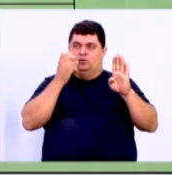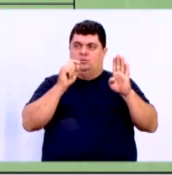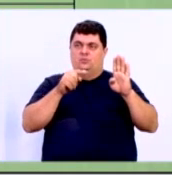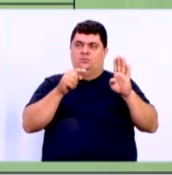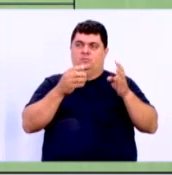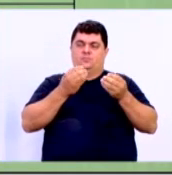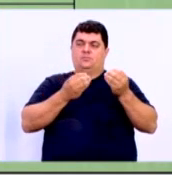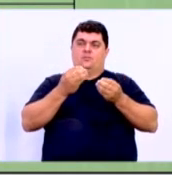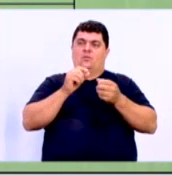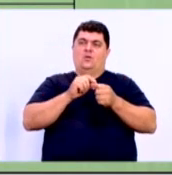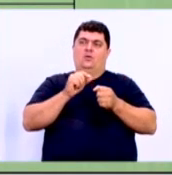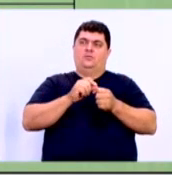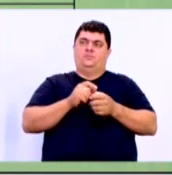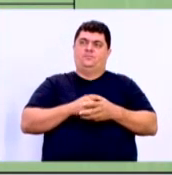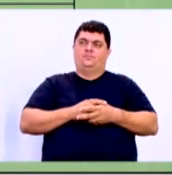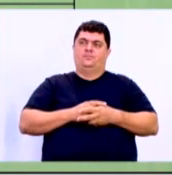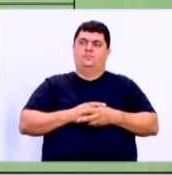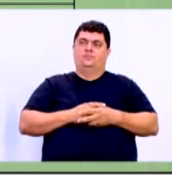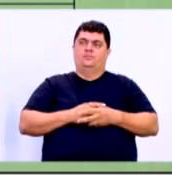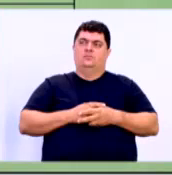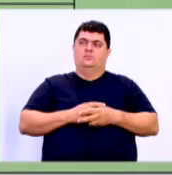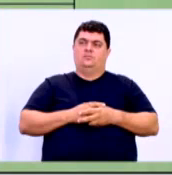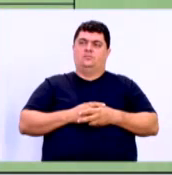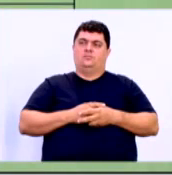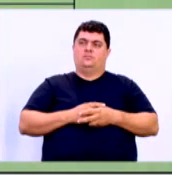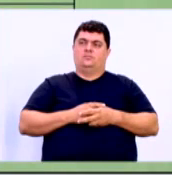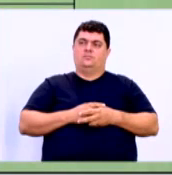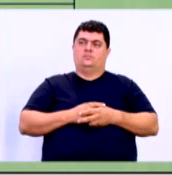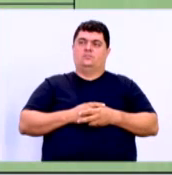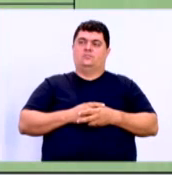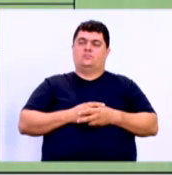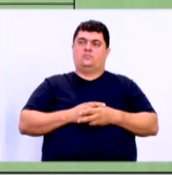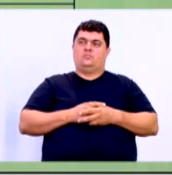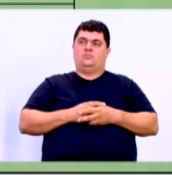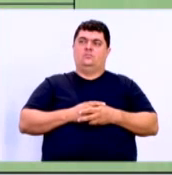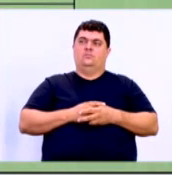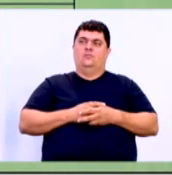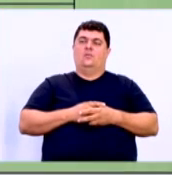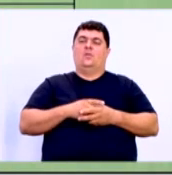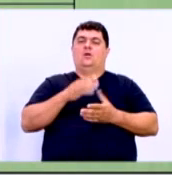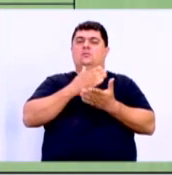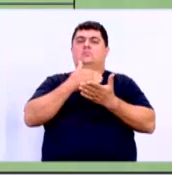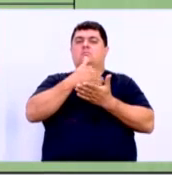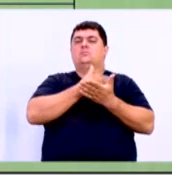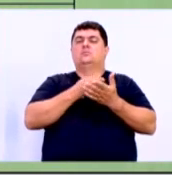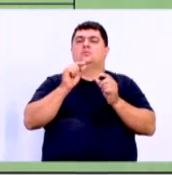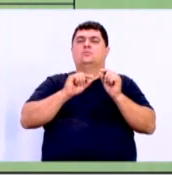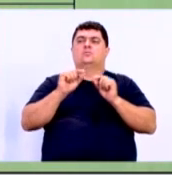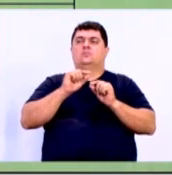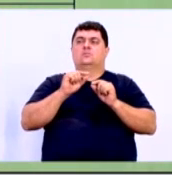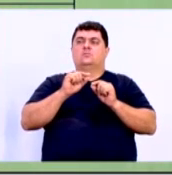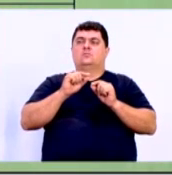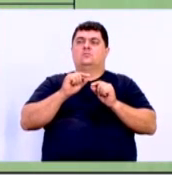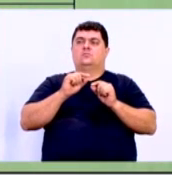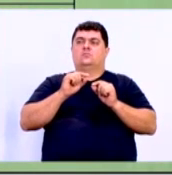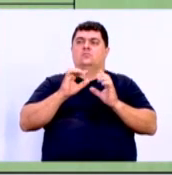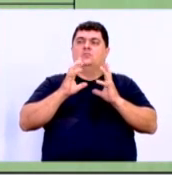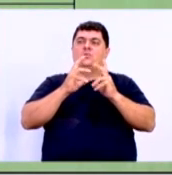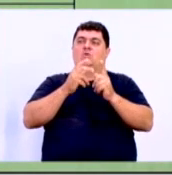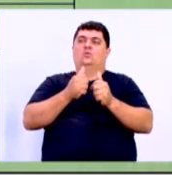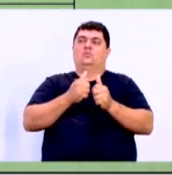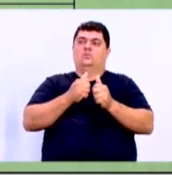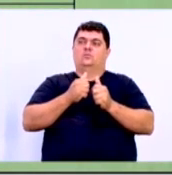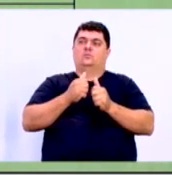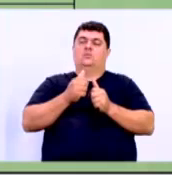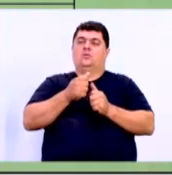ver como a gente vai ratear isso? Ratear o quê? Peraí, professor, você não falou de jeito. Ratear o quê? O que a gente vai ratear? Esse valor total.